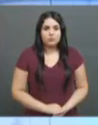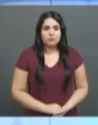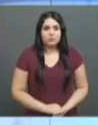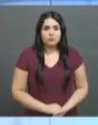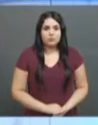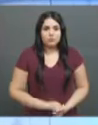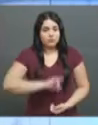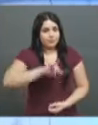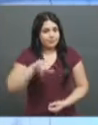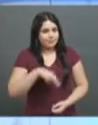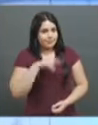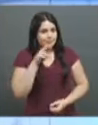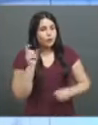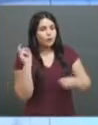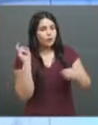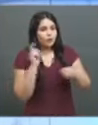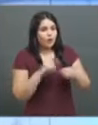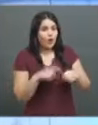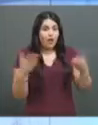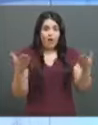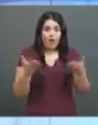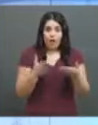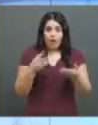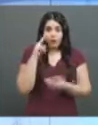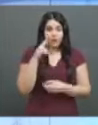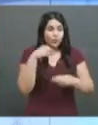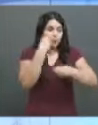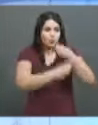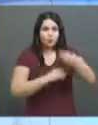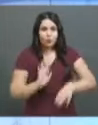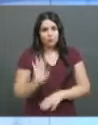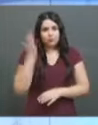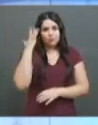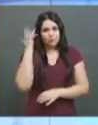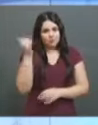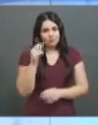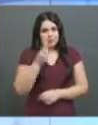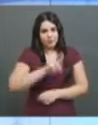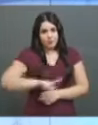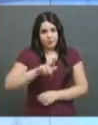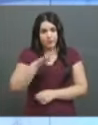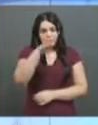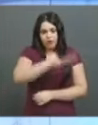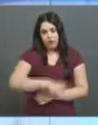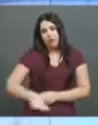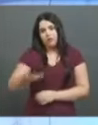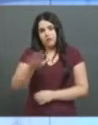O Jornal da UFU está de volta e agora é hora de saber como fica o tempo amanhã em Uberlândia e outras cidades da região.